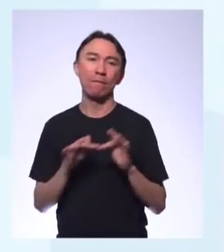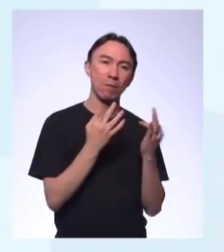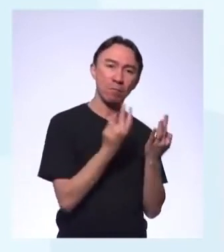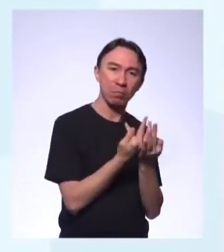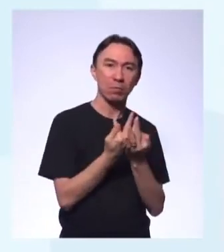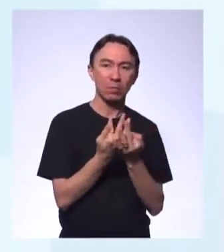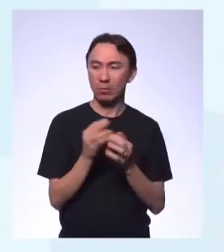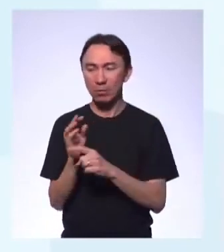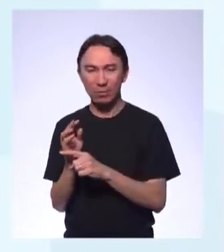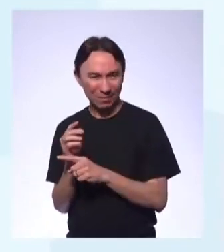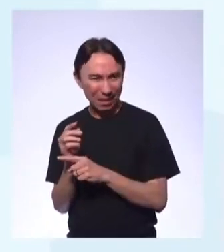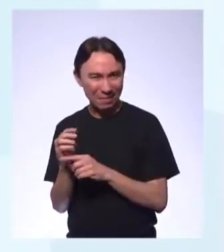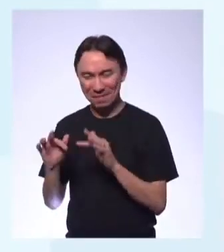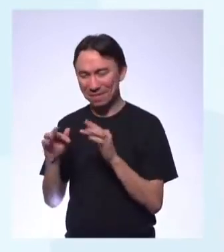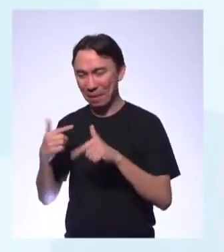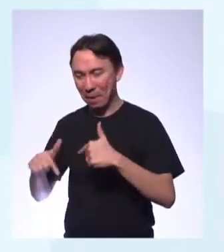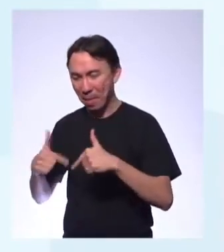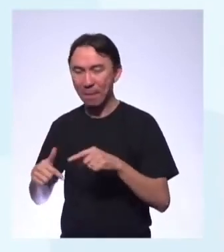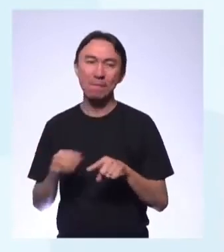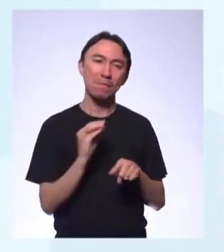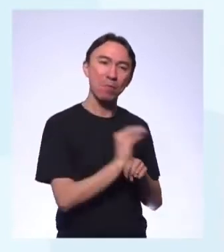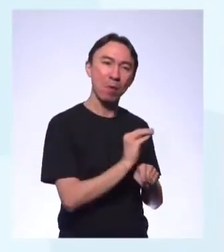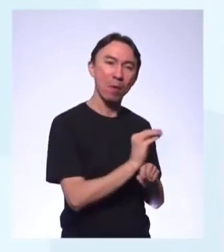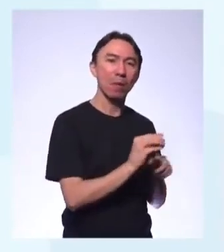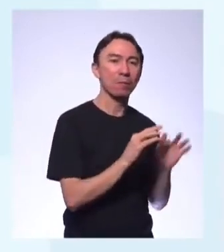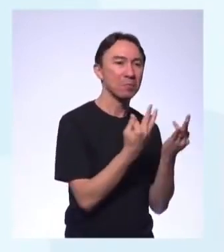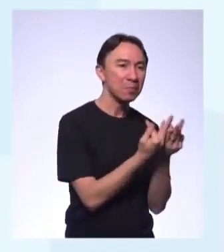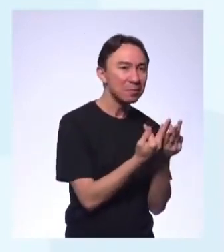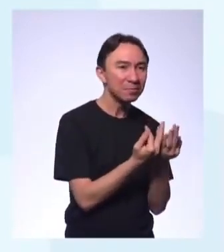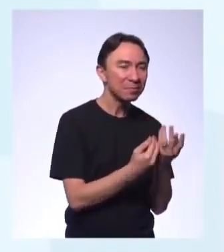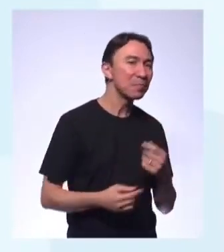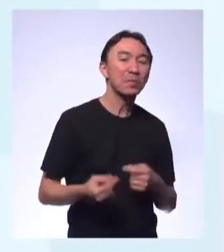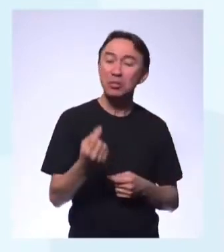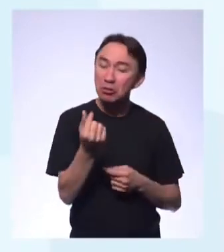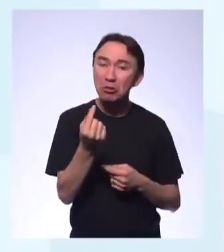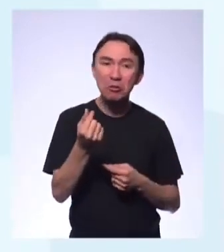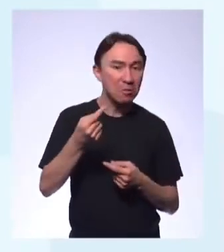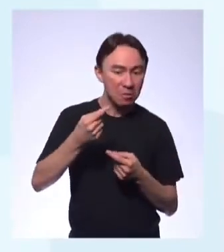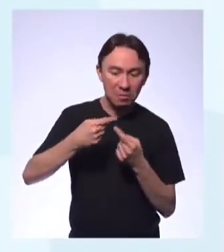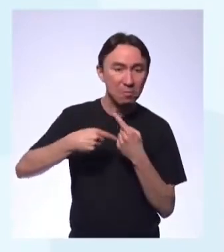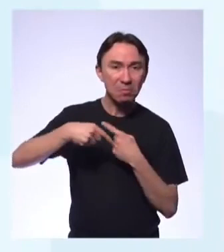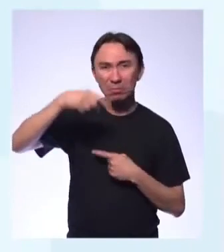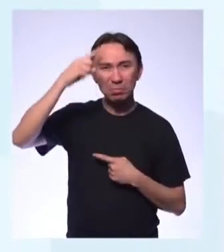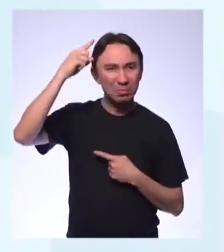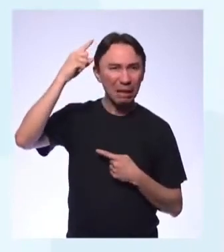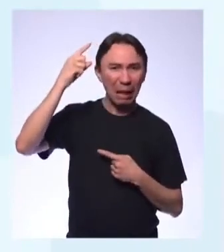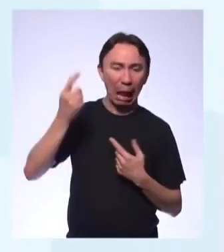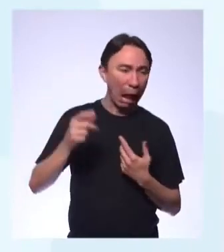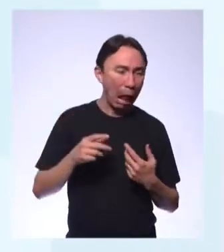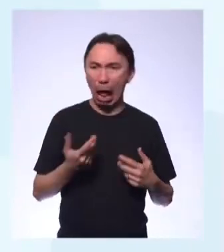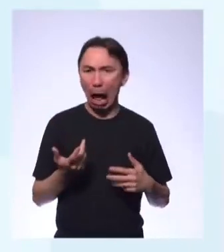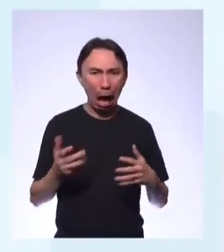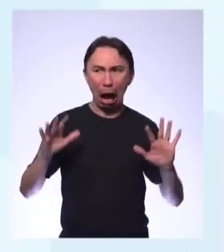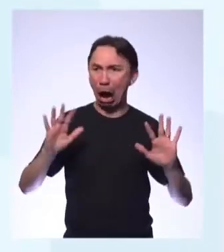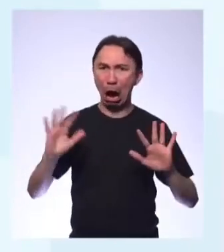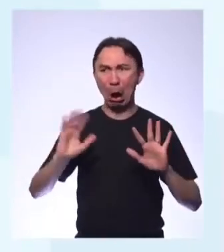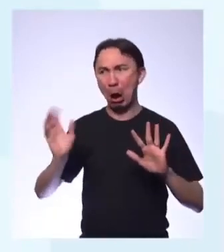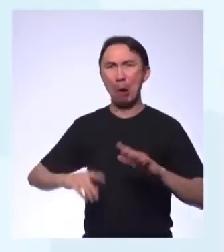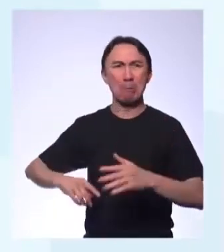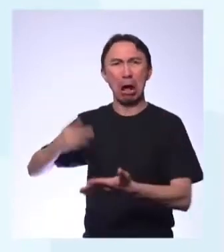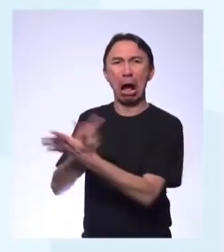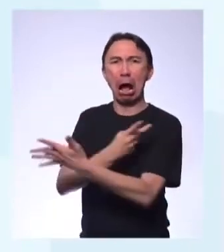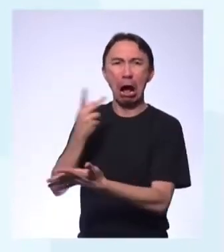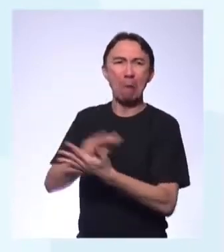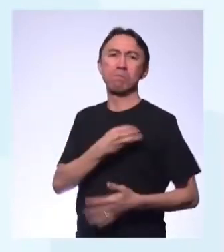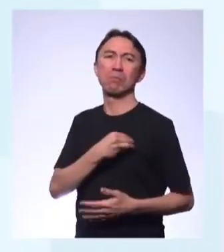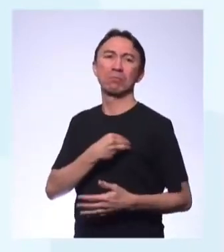da doutrina puritana, o lucro não é condenável, como foi para a Igreja Católica durante muito tempo também.